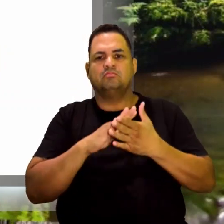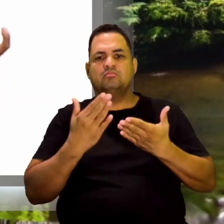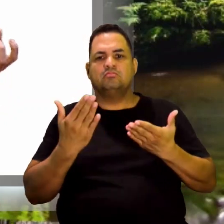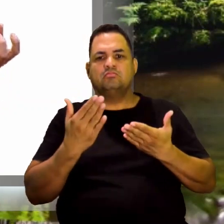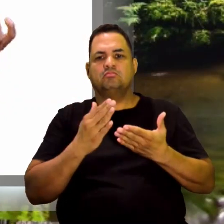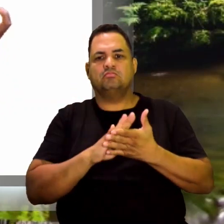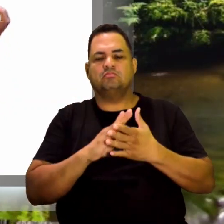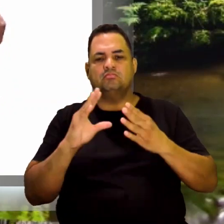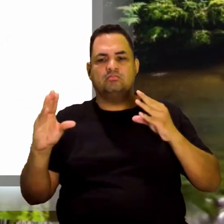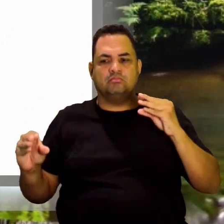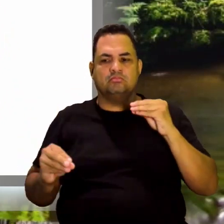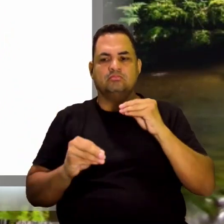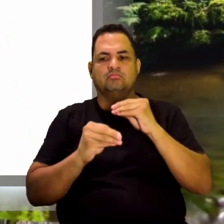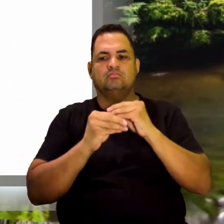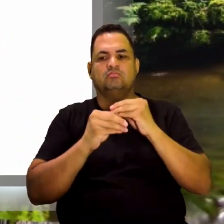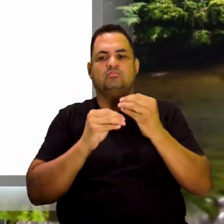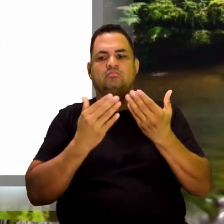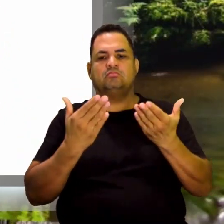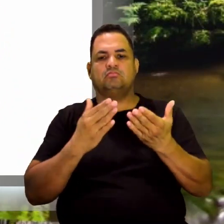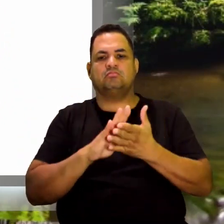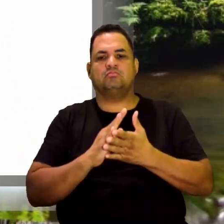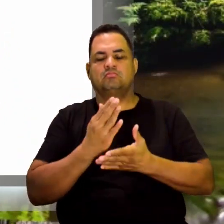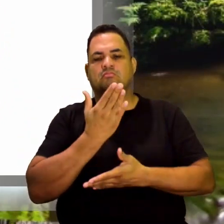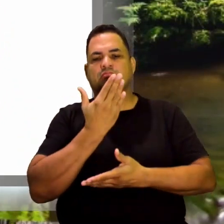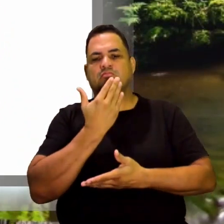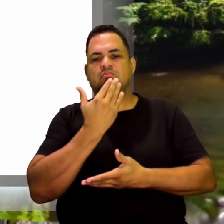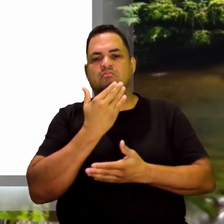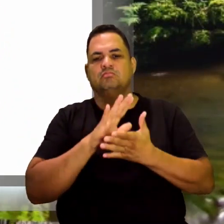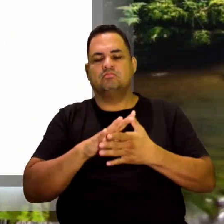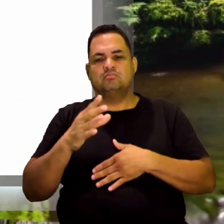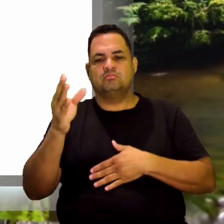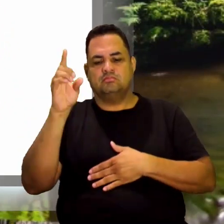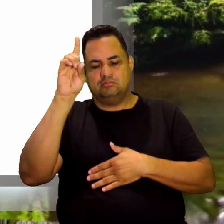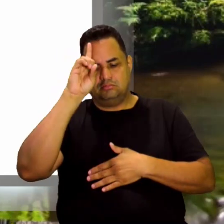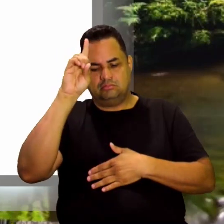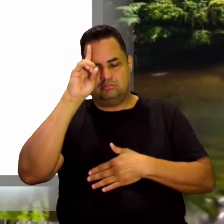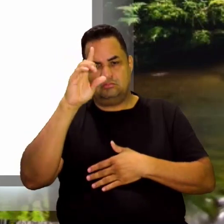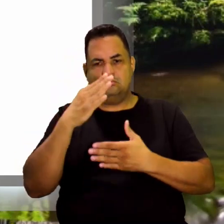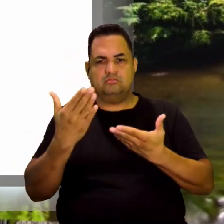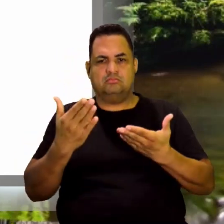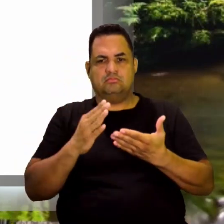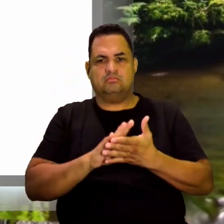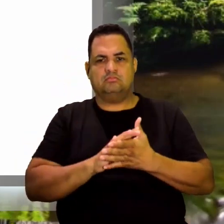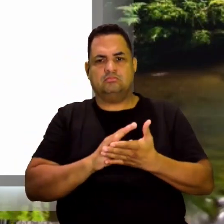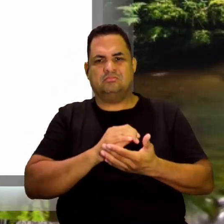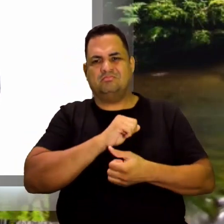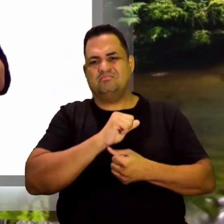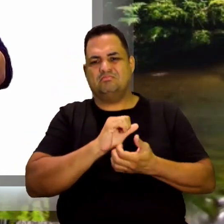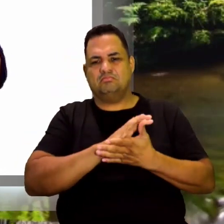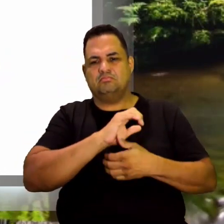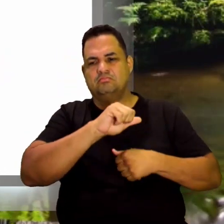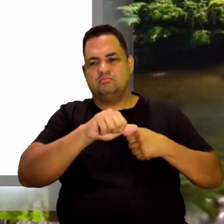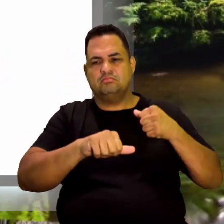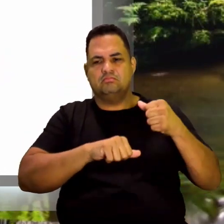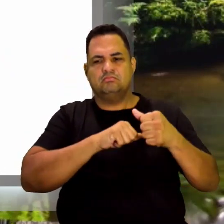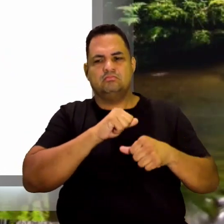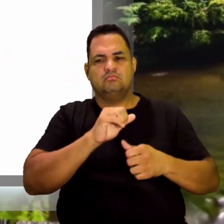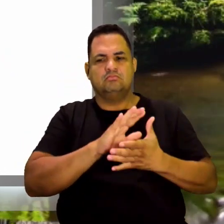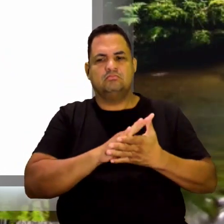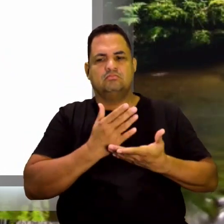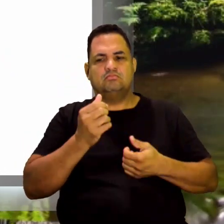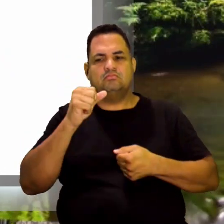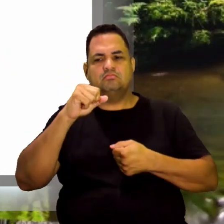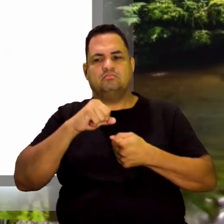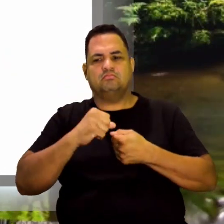alimentação, foram introduzidos no nosso dia a dia alimentos, digamos, muito manipulados, muito